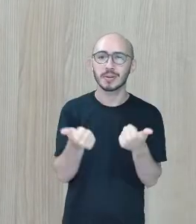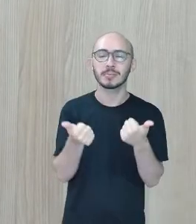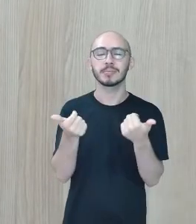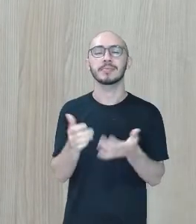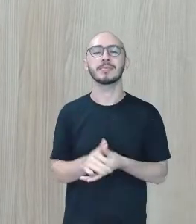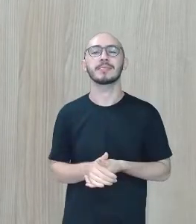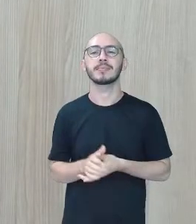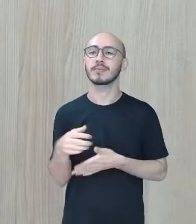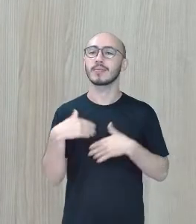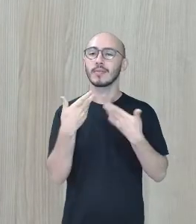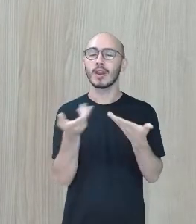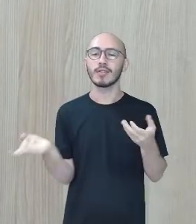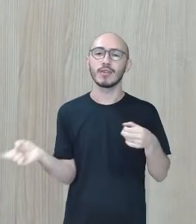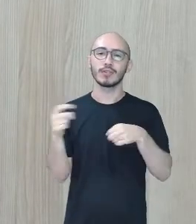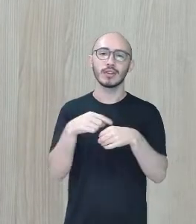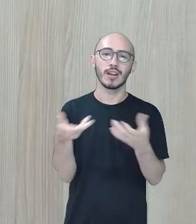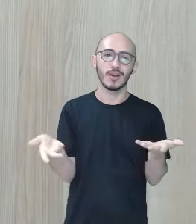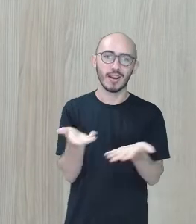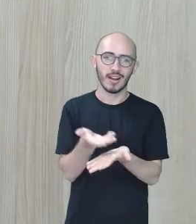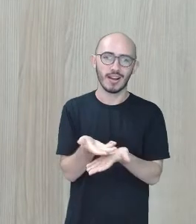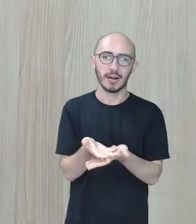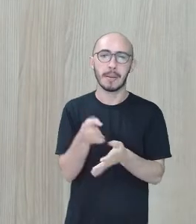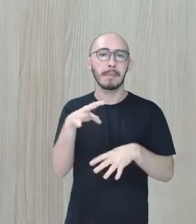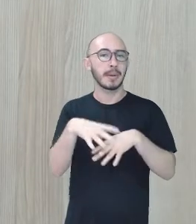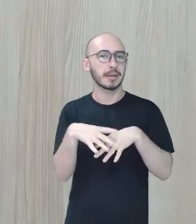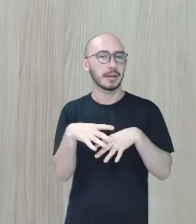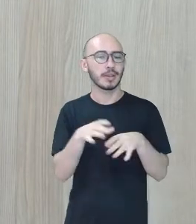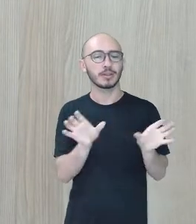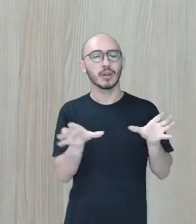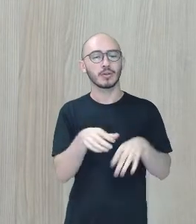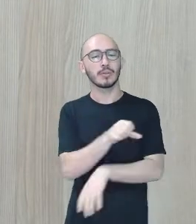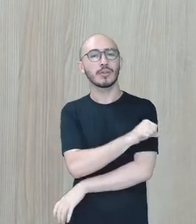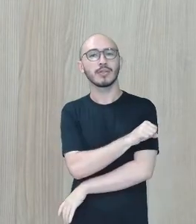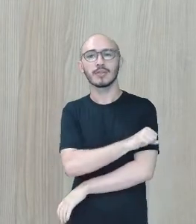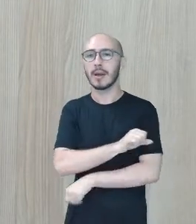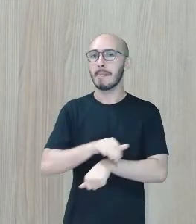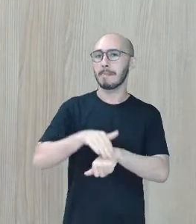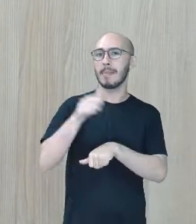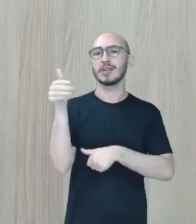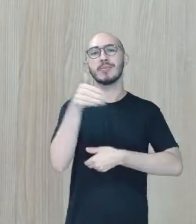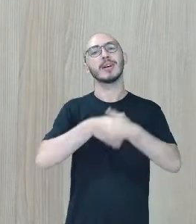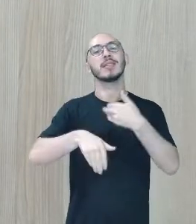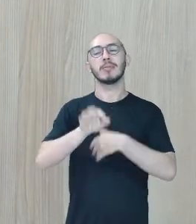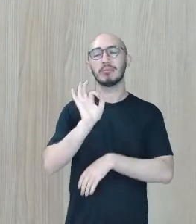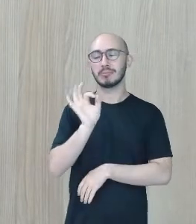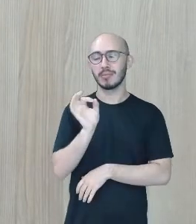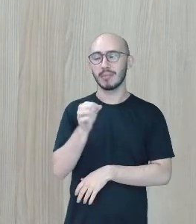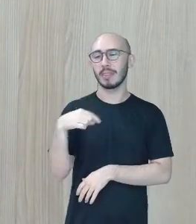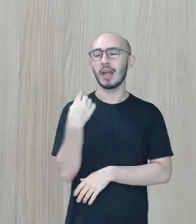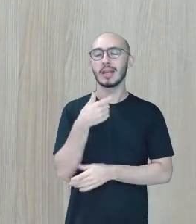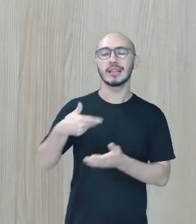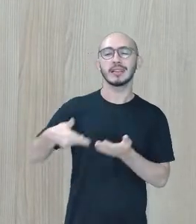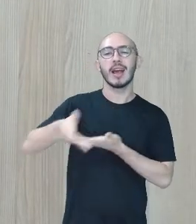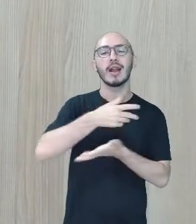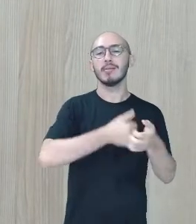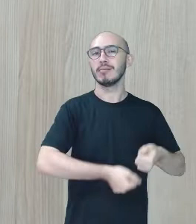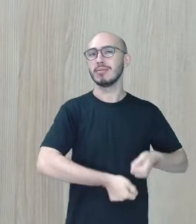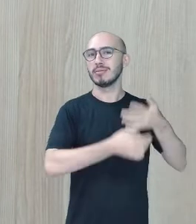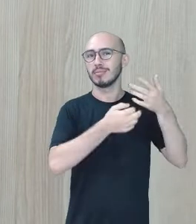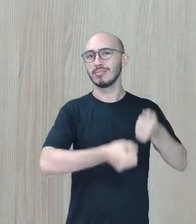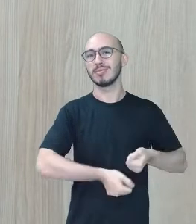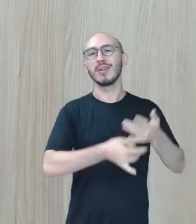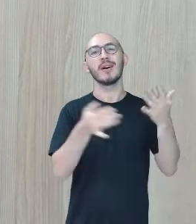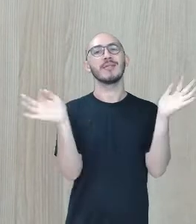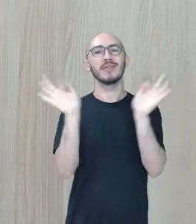Então, a gente está voltando aqui, né? A aula de matemática, o 8º ano, é uma das turmas mais participativas. A gente fala bastante e fica bem feliz com